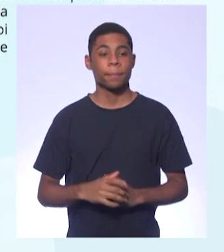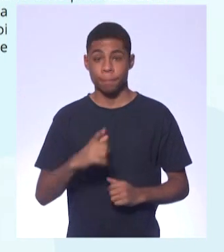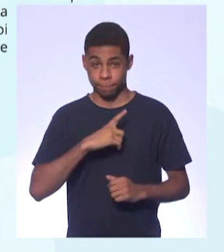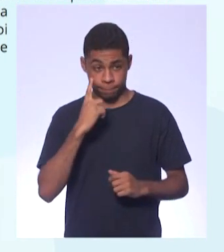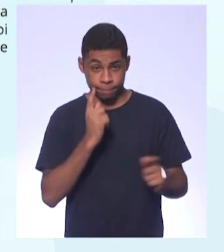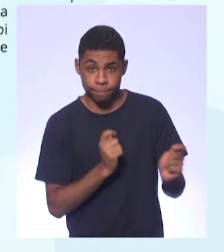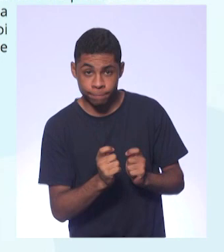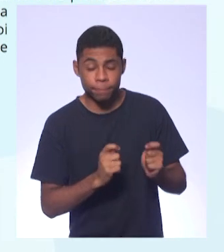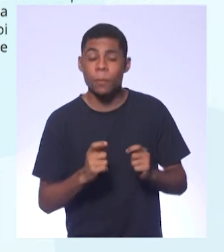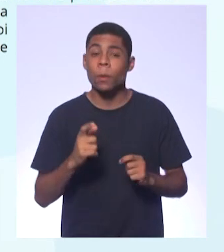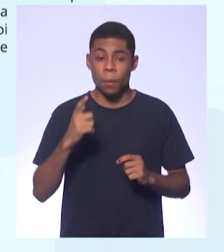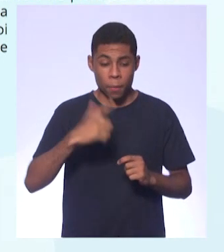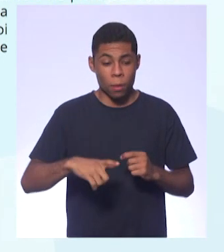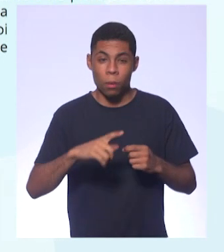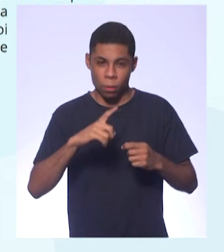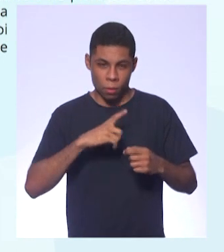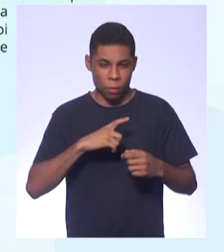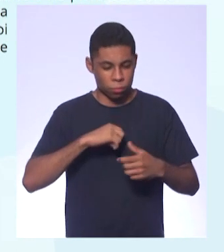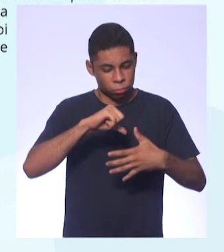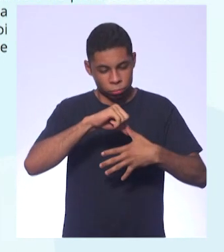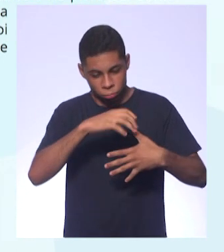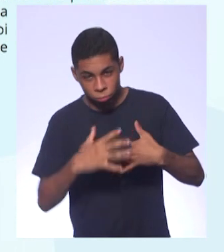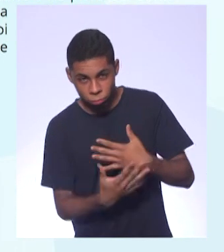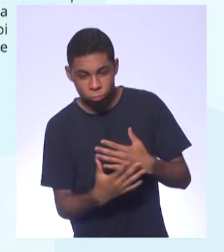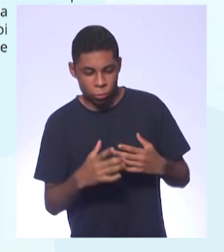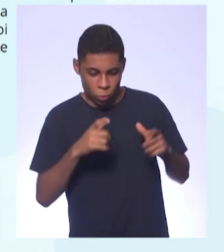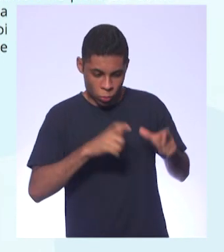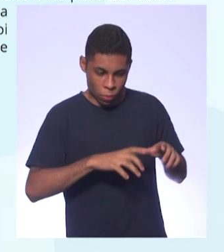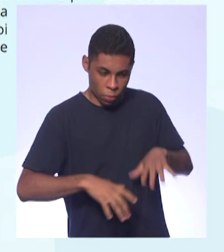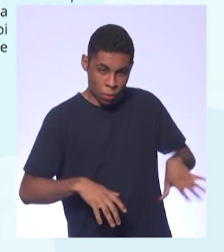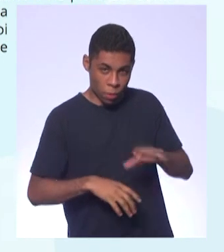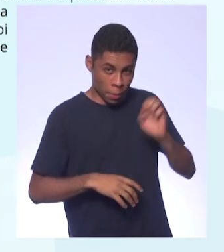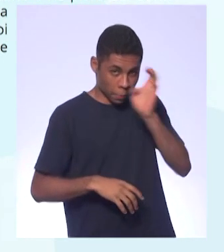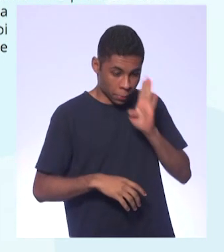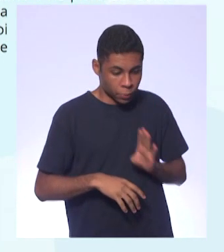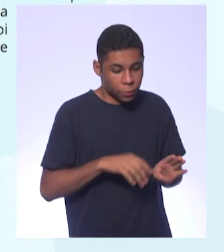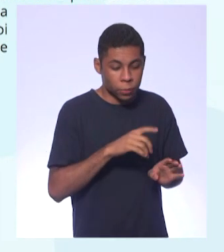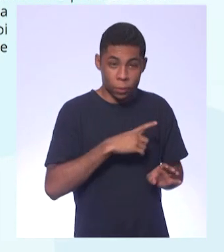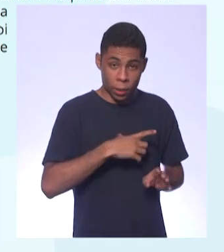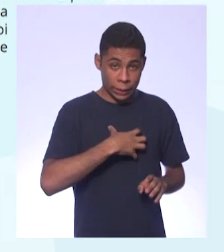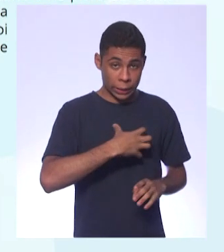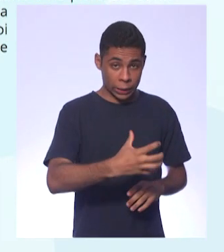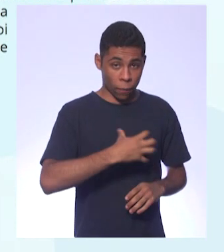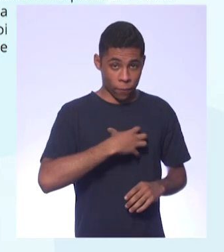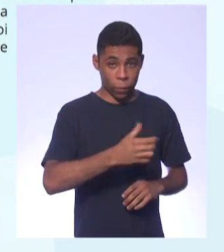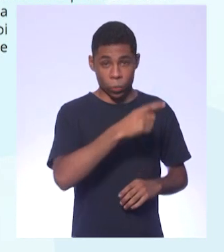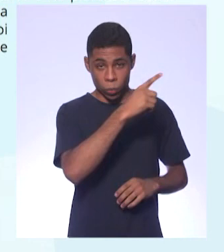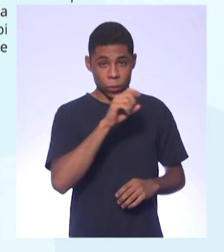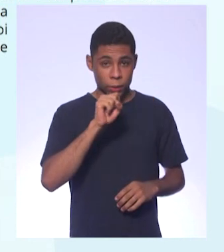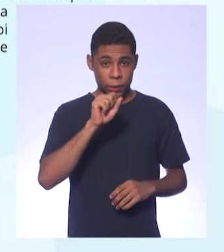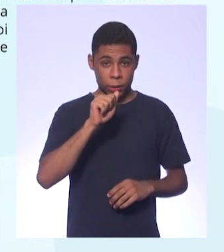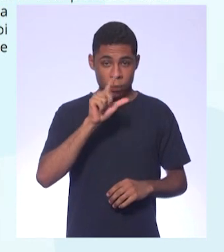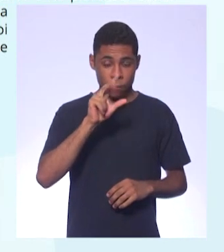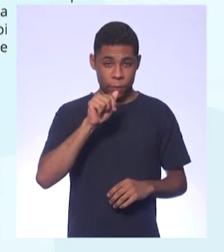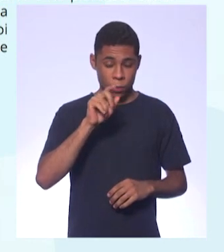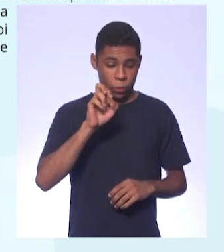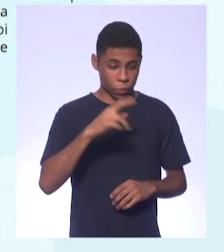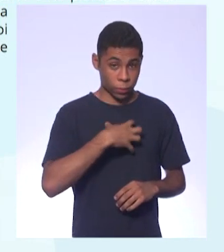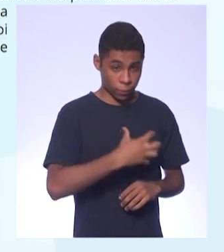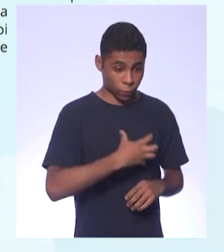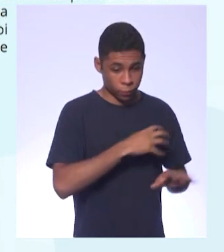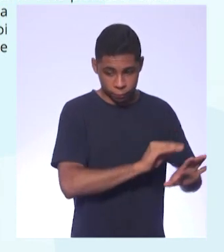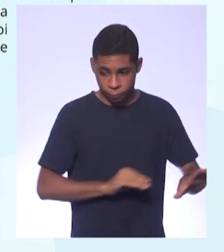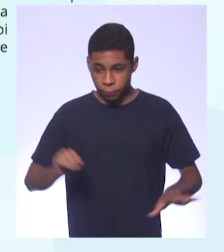a capital do Estado do Brasil foi transferida de Salvador para o Rio de Janeiro em 1763. Tem que lembrar que